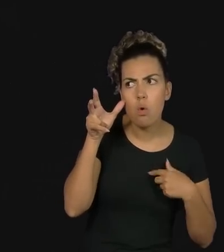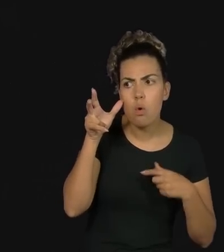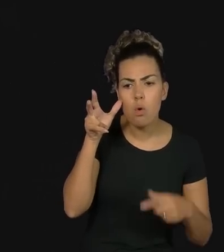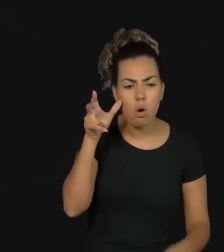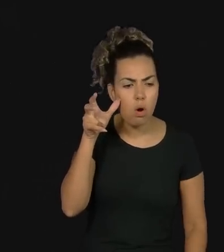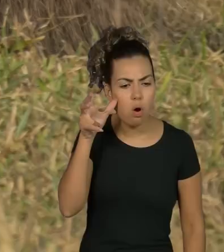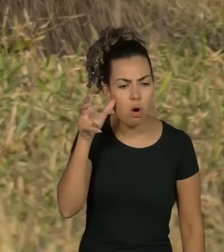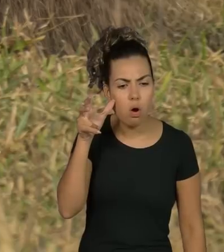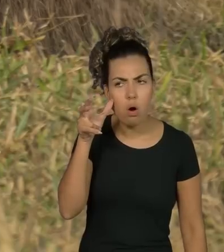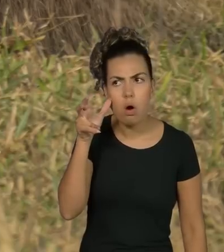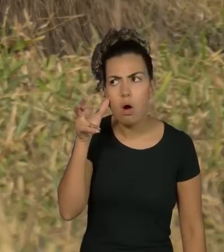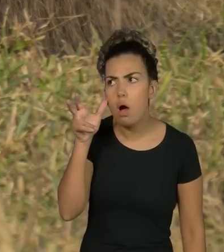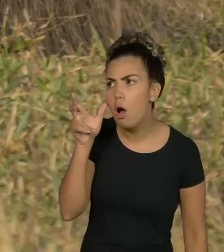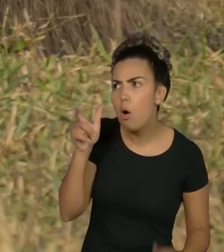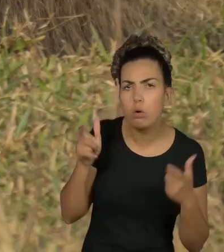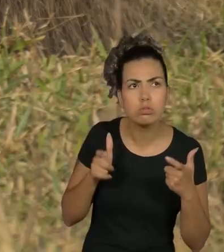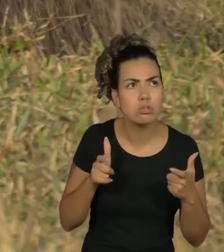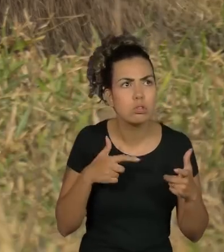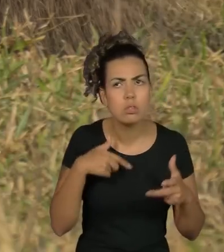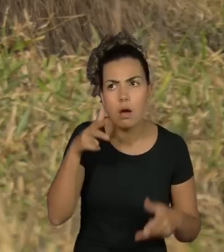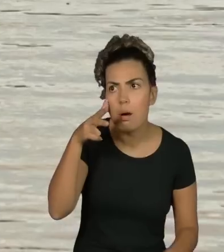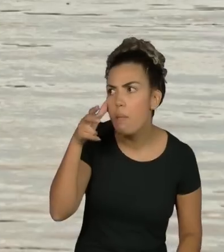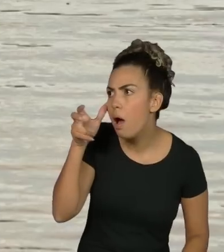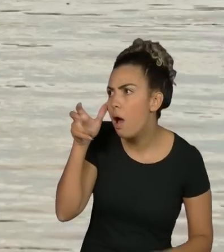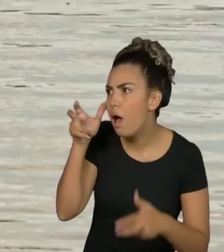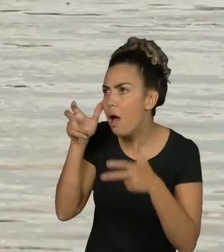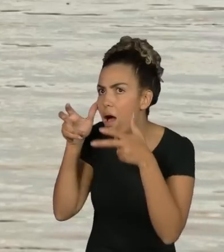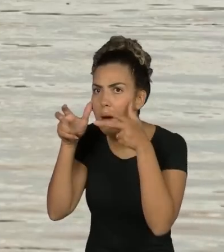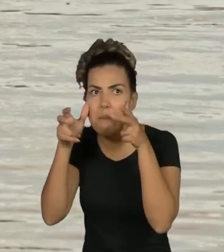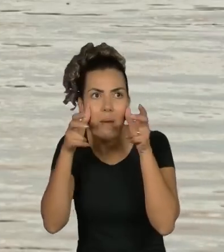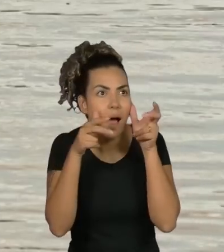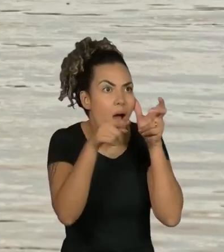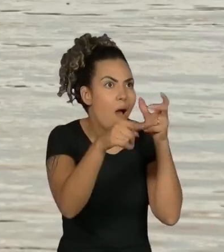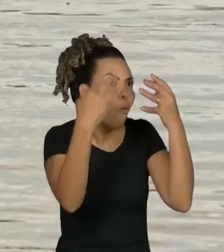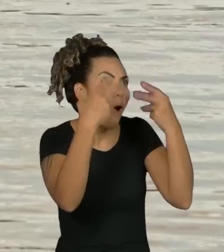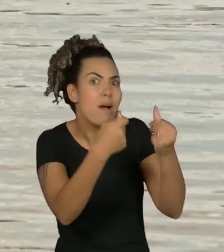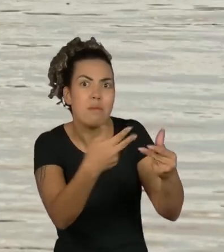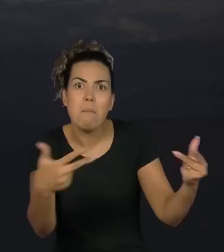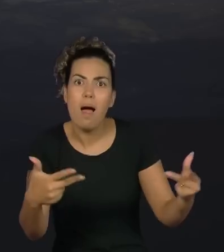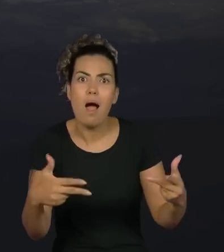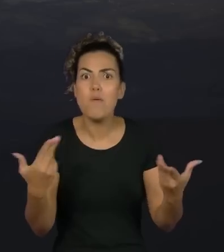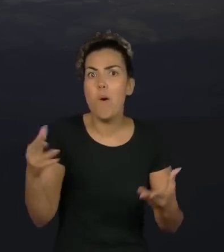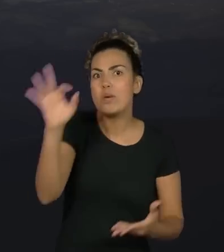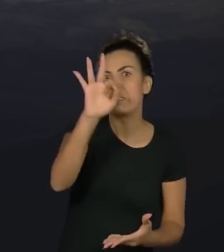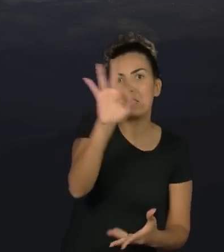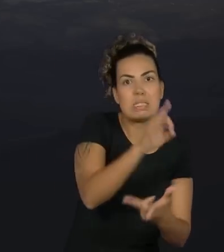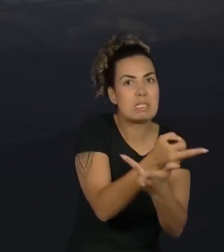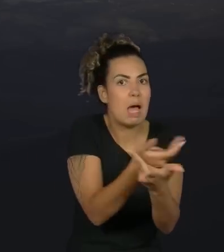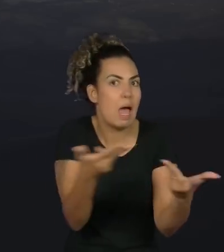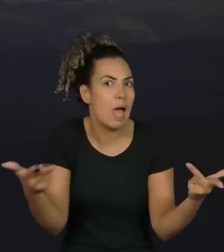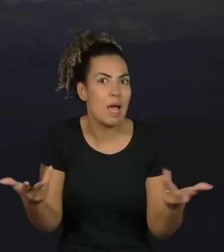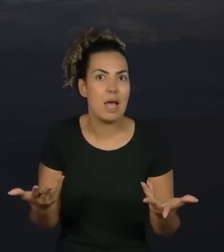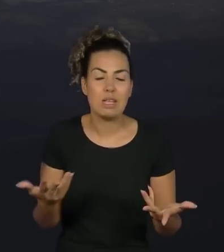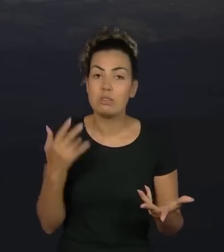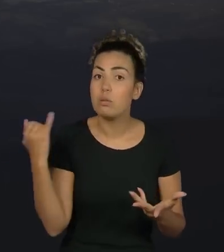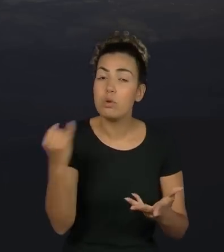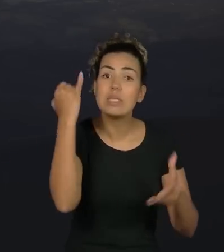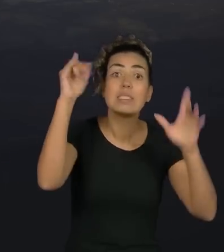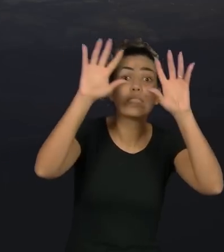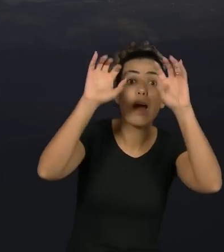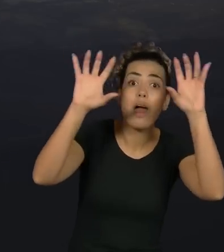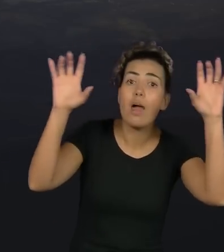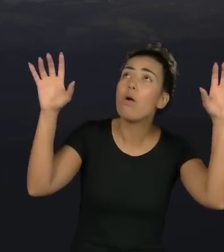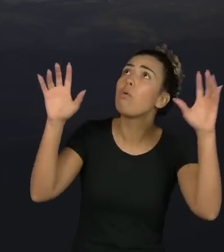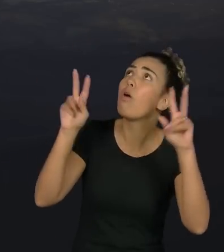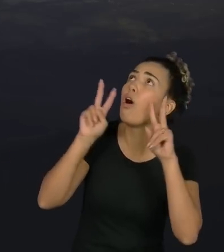está vindo, e quando você olha, você pode ter uma surpresa ali de um animal ou de um inseto, né? Olhar para o céu, eu acho que as